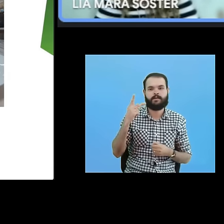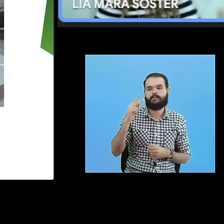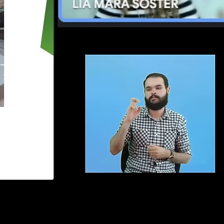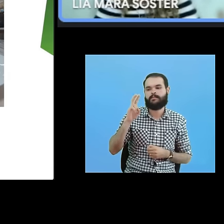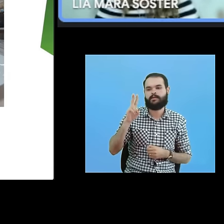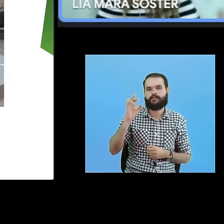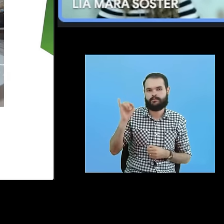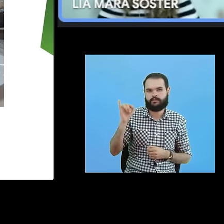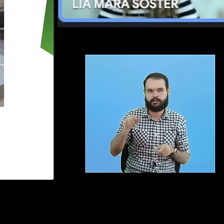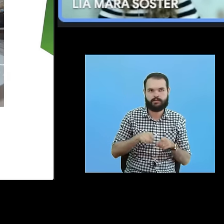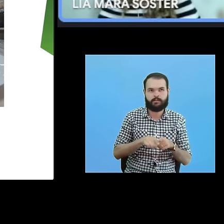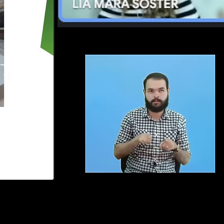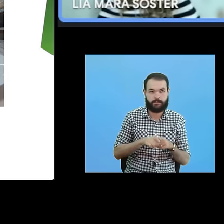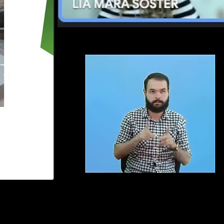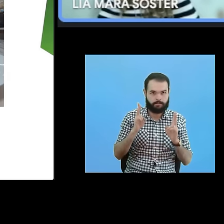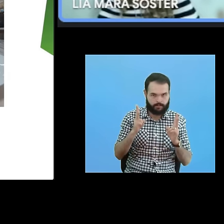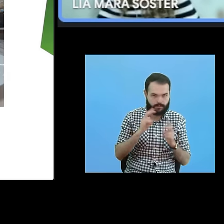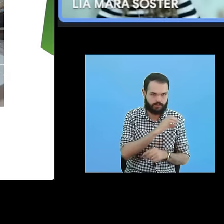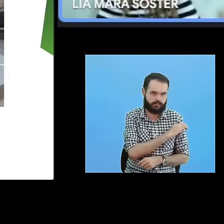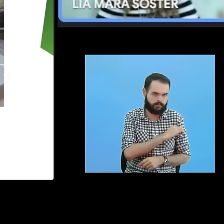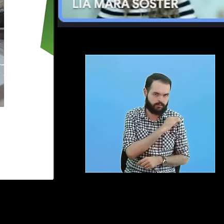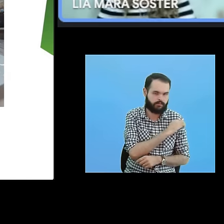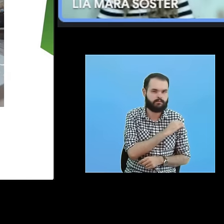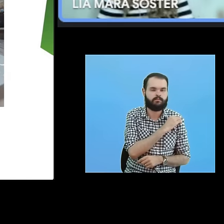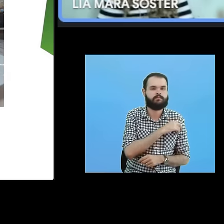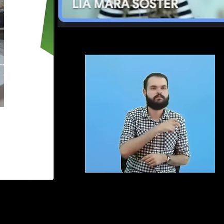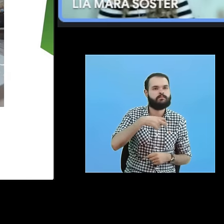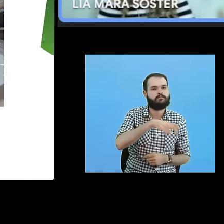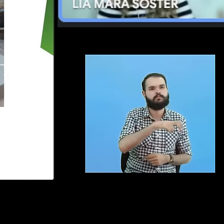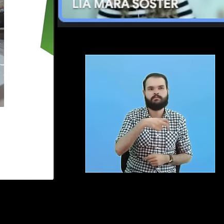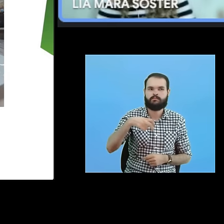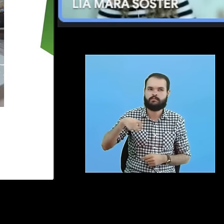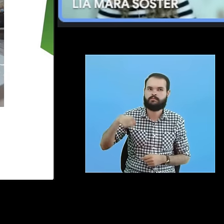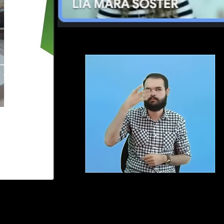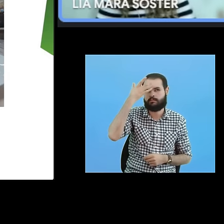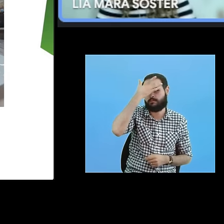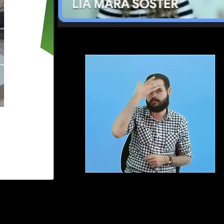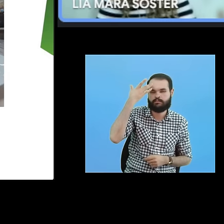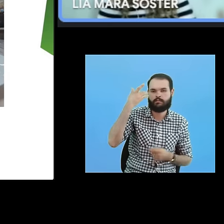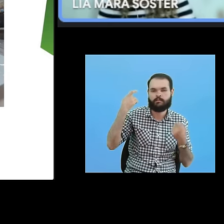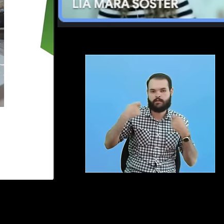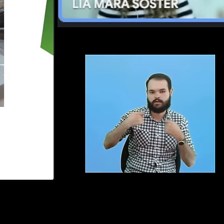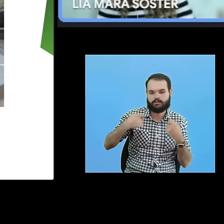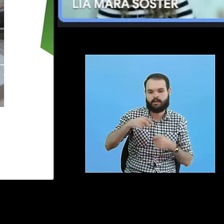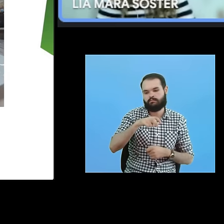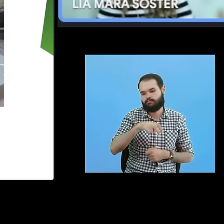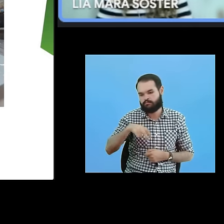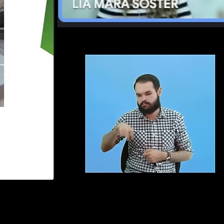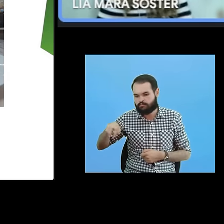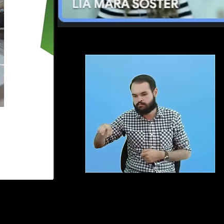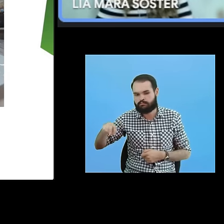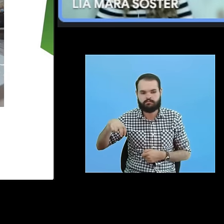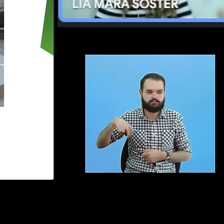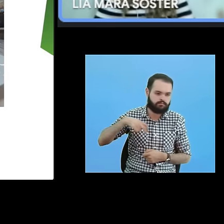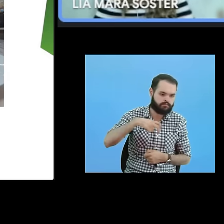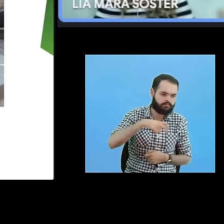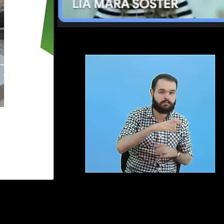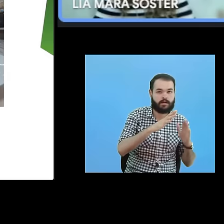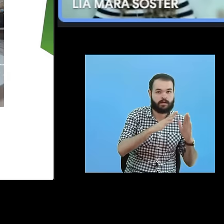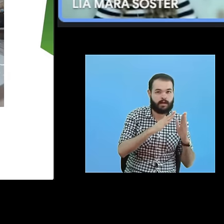nessa oficina a gente realizava orientação e mobilidade. Então, as pessoas que precisavam se deslocar de casa até a